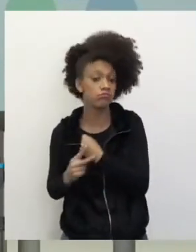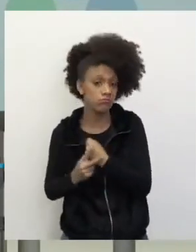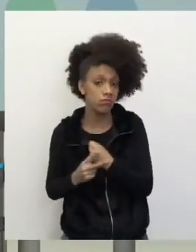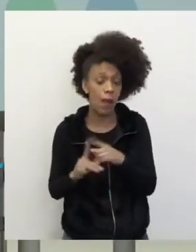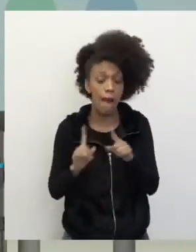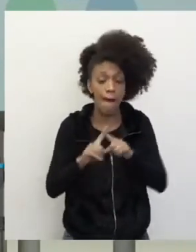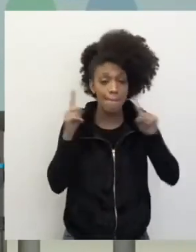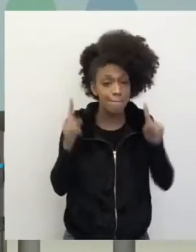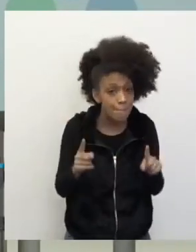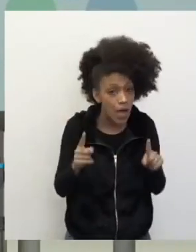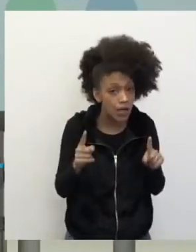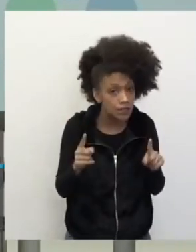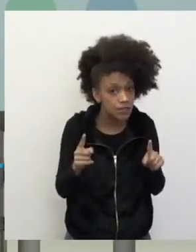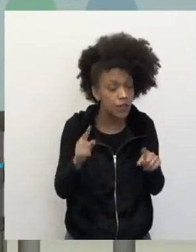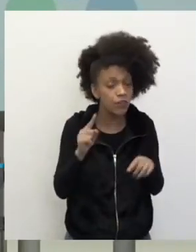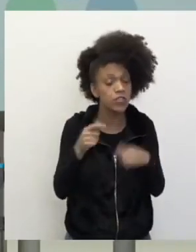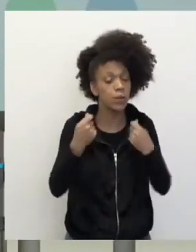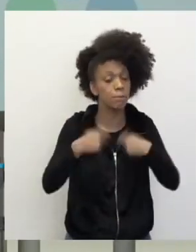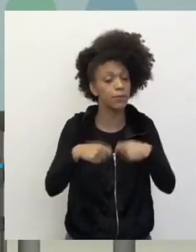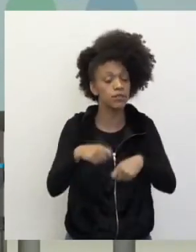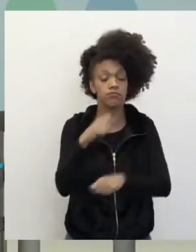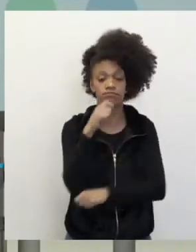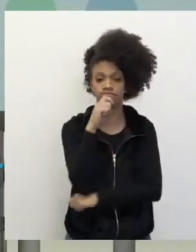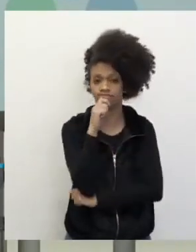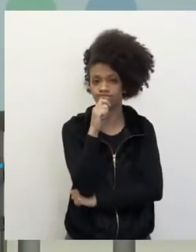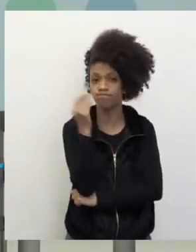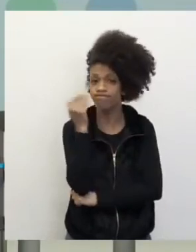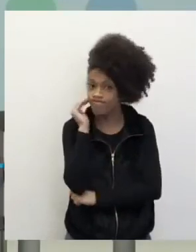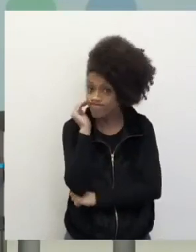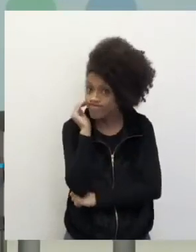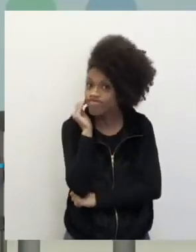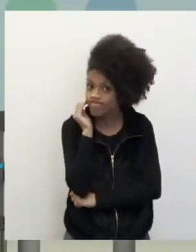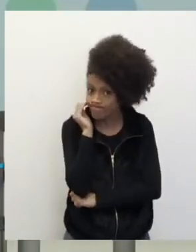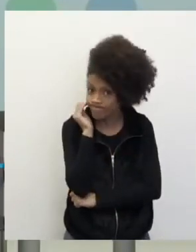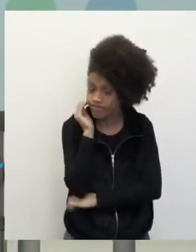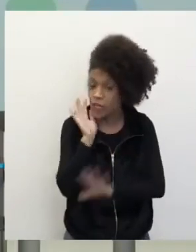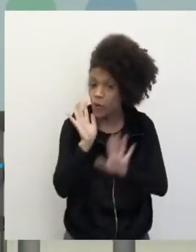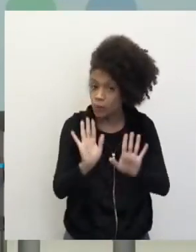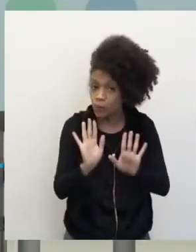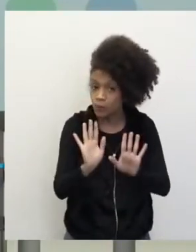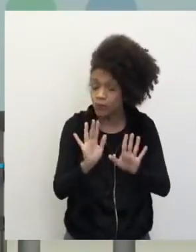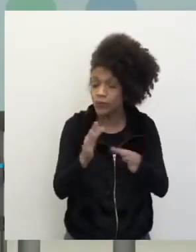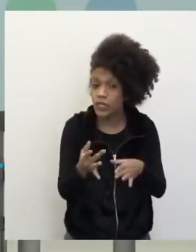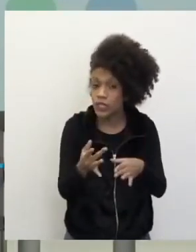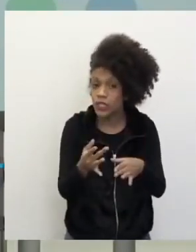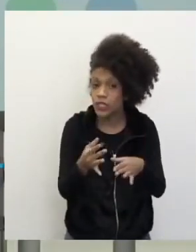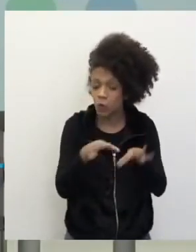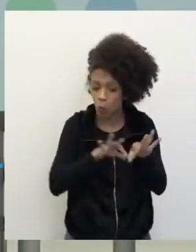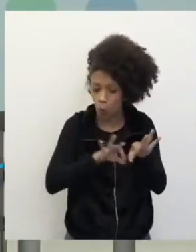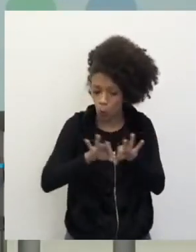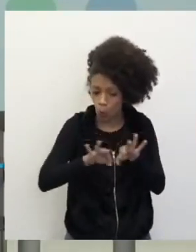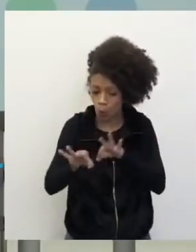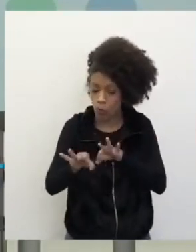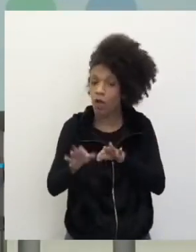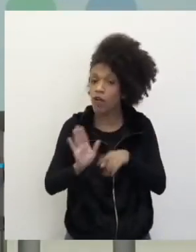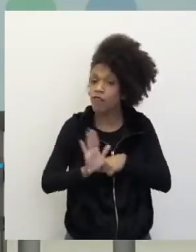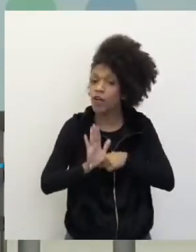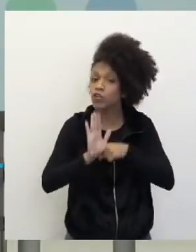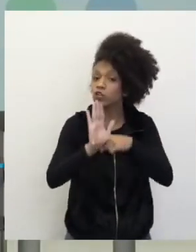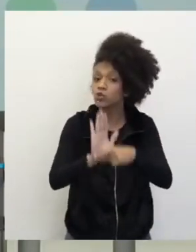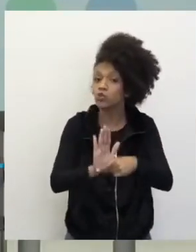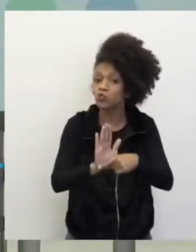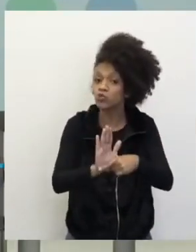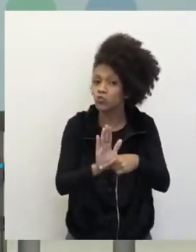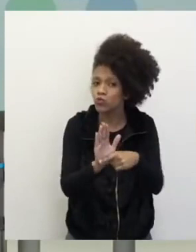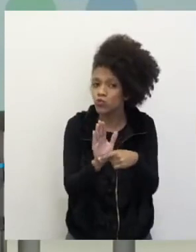suma, você precisa entender que os articuladores, eles vão te ajudar